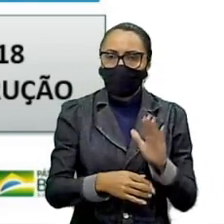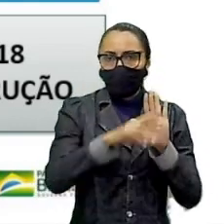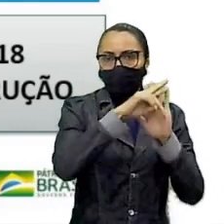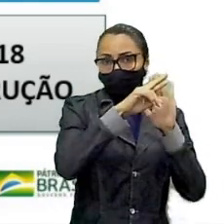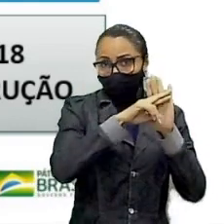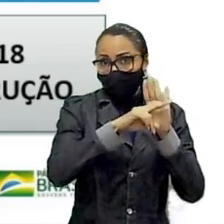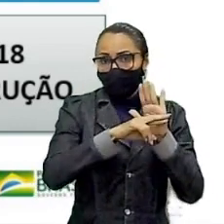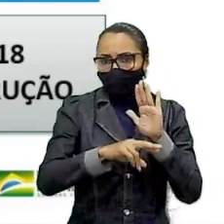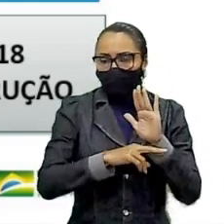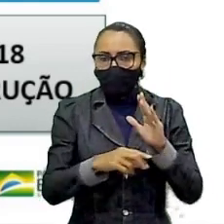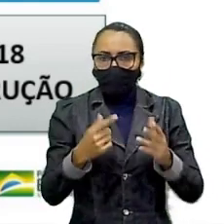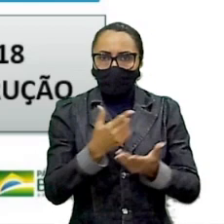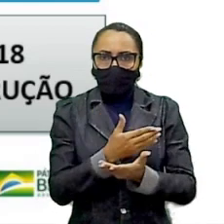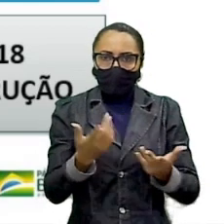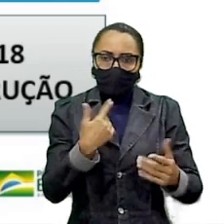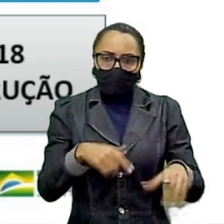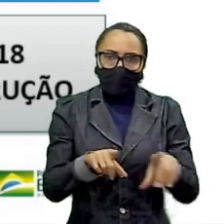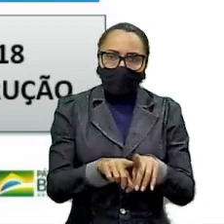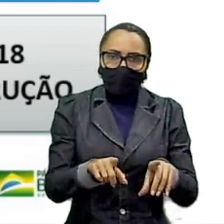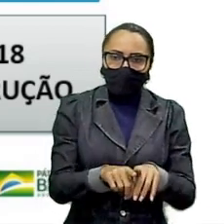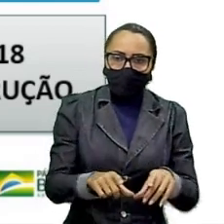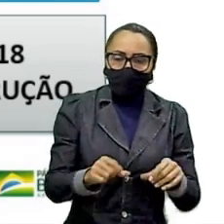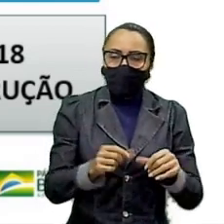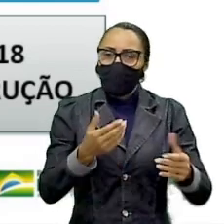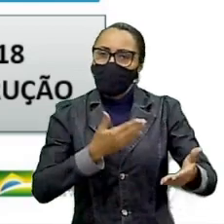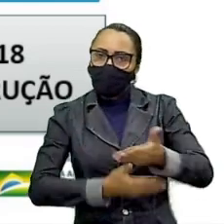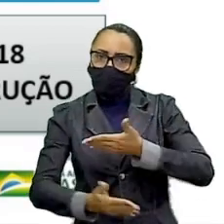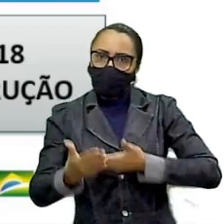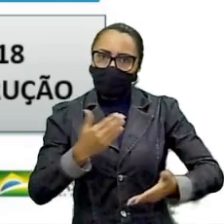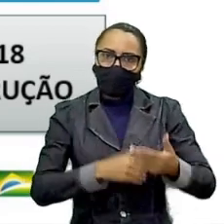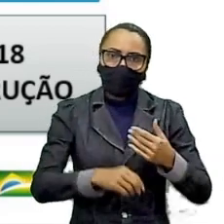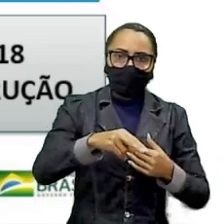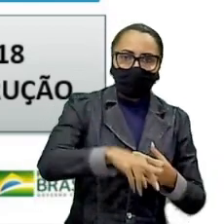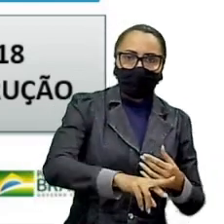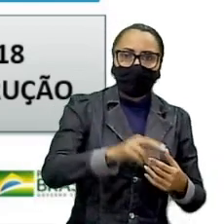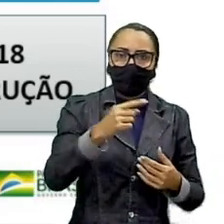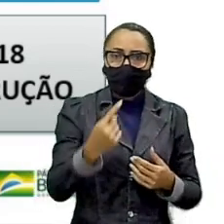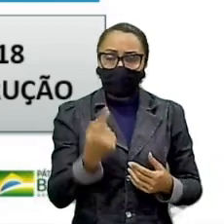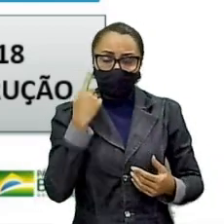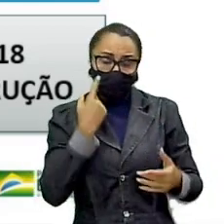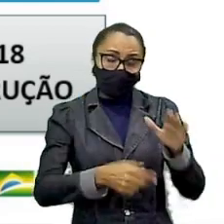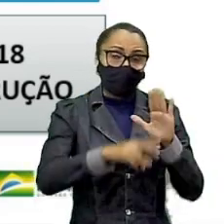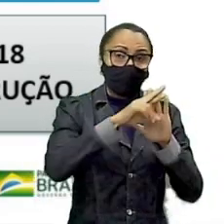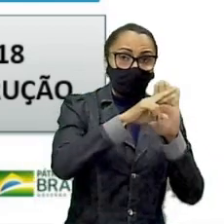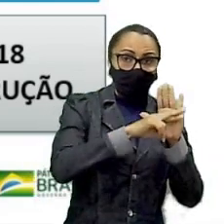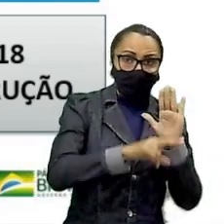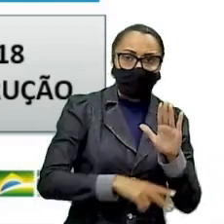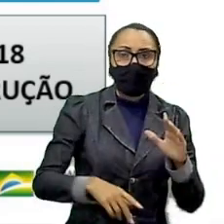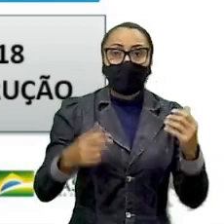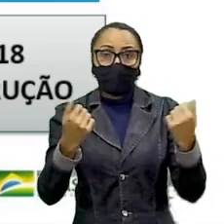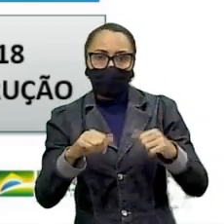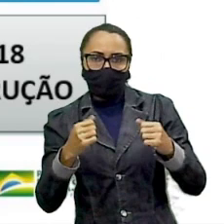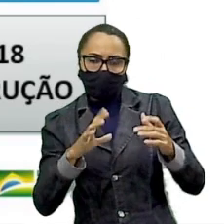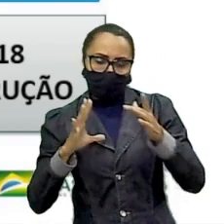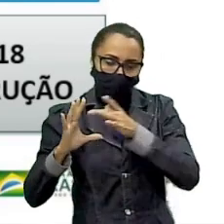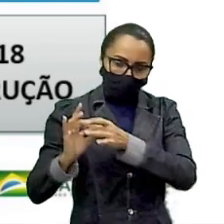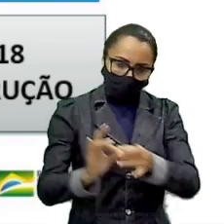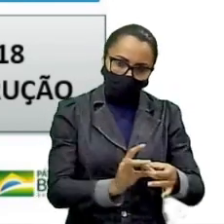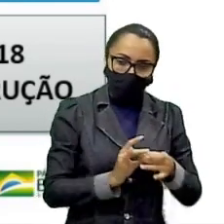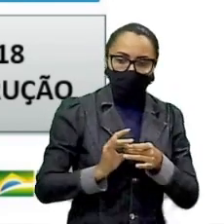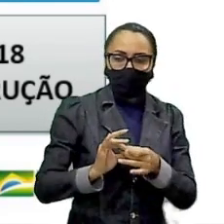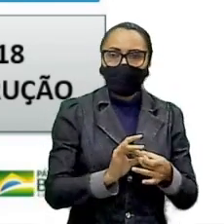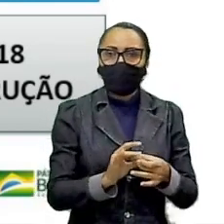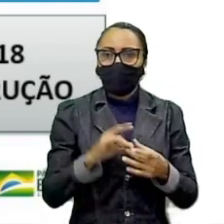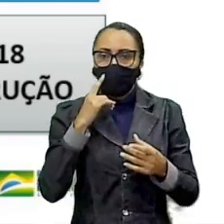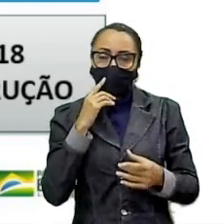essas normas, elas também fazem a associação à NR1. Então, todas as normas precisam estar harmonizadas com